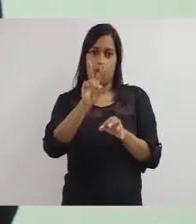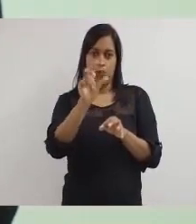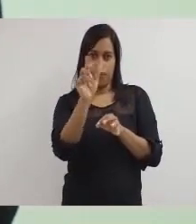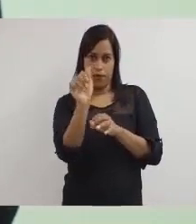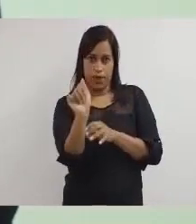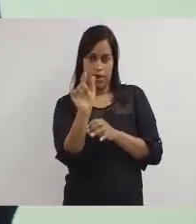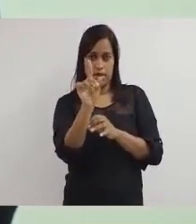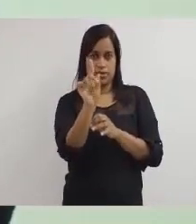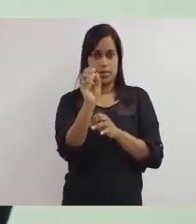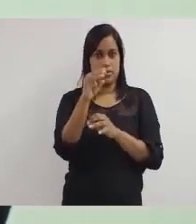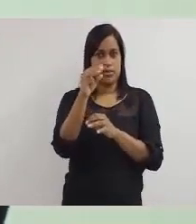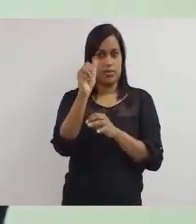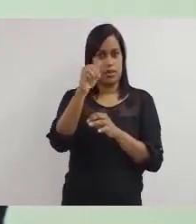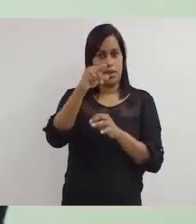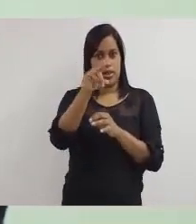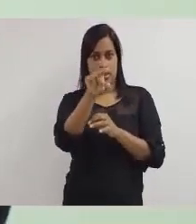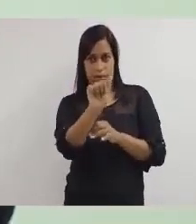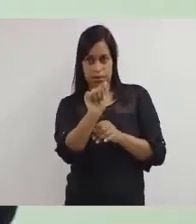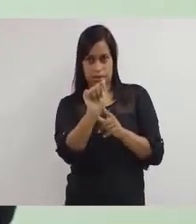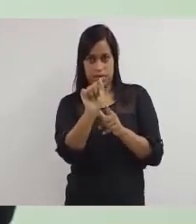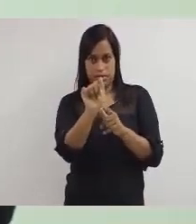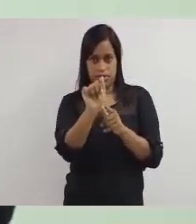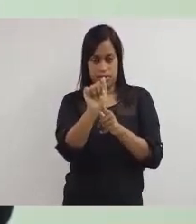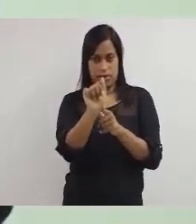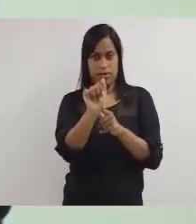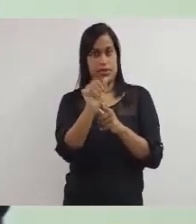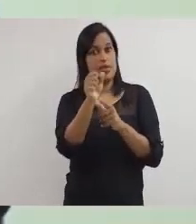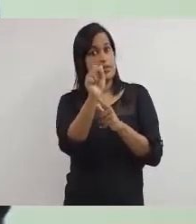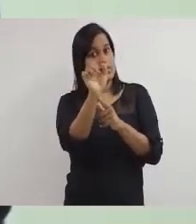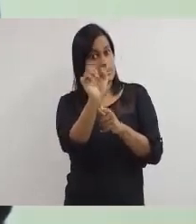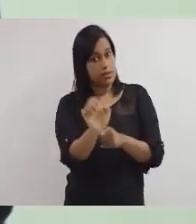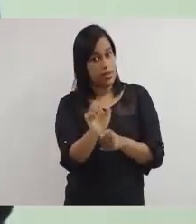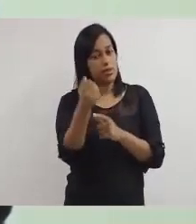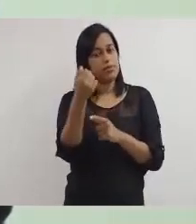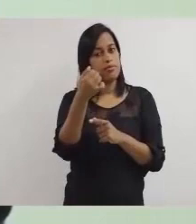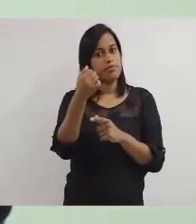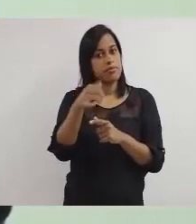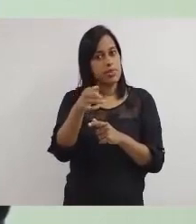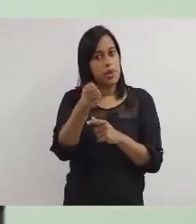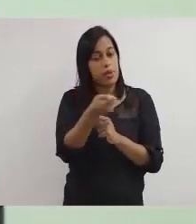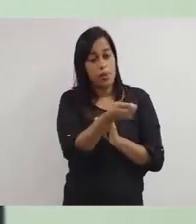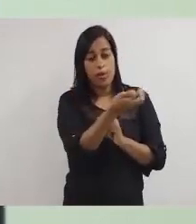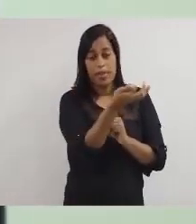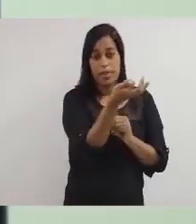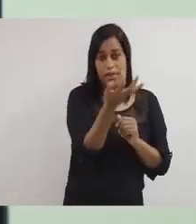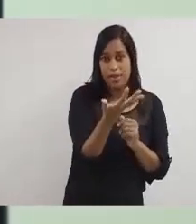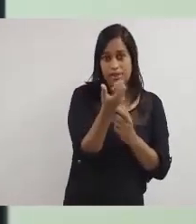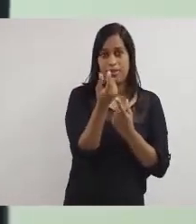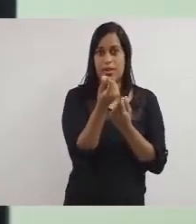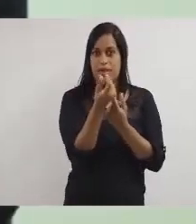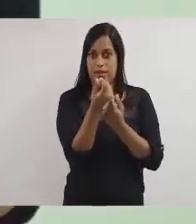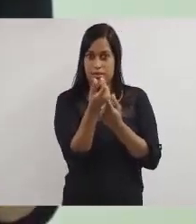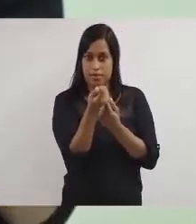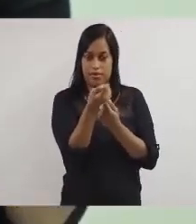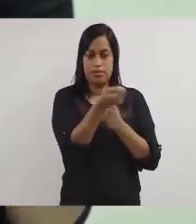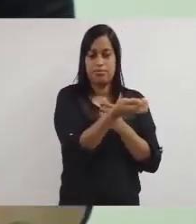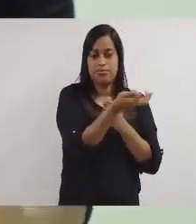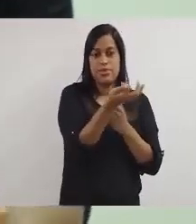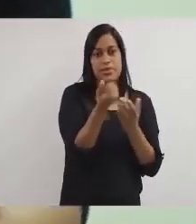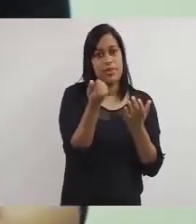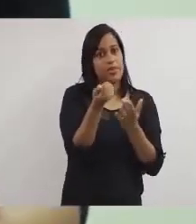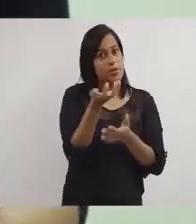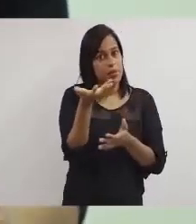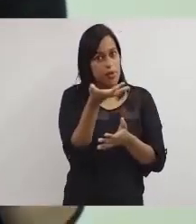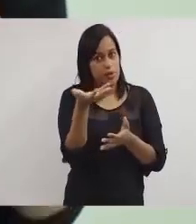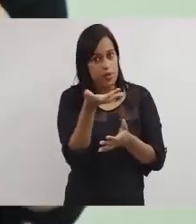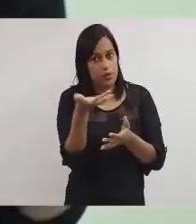vai se deslocar para a direita quando for no sentido de aumentar a quantidade e vai se deslocar para